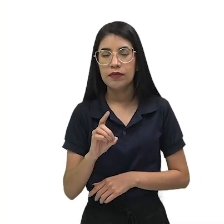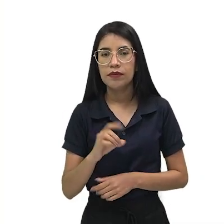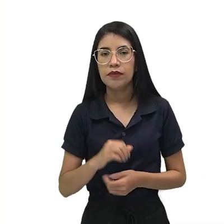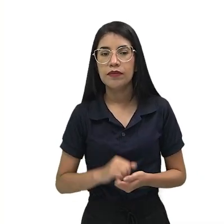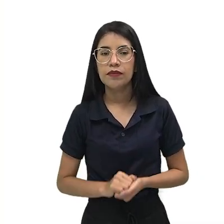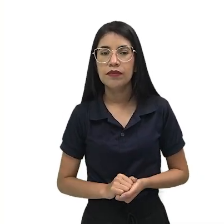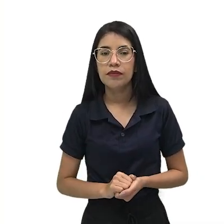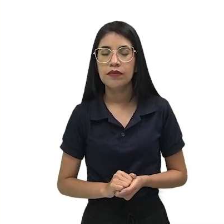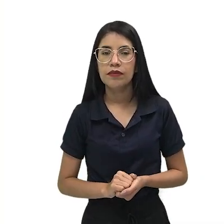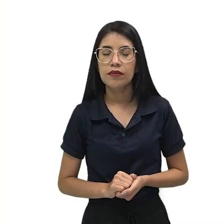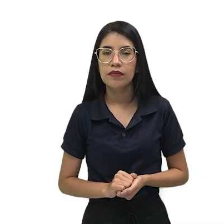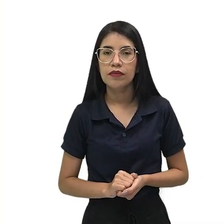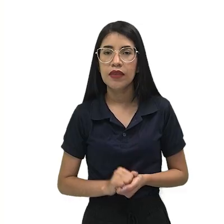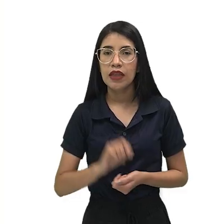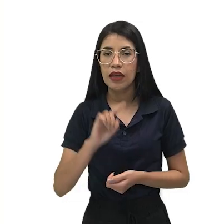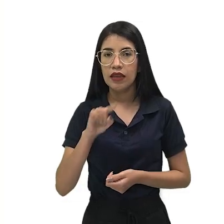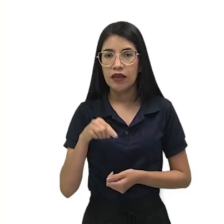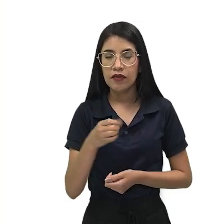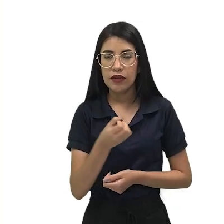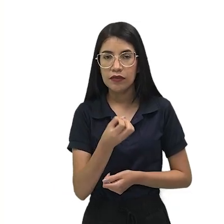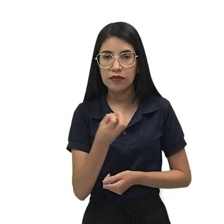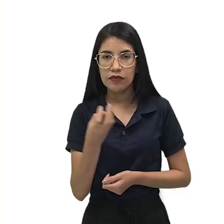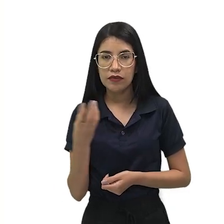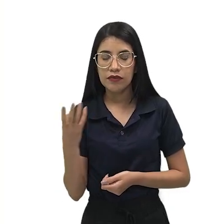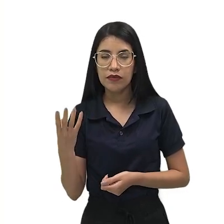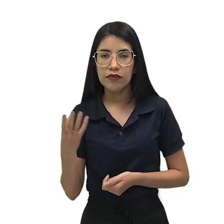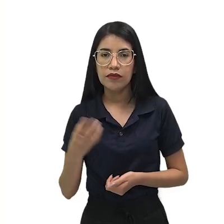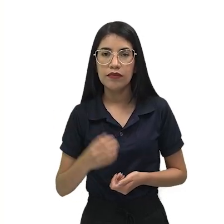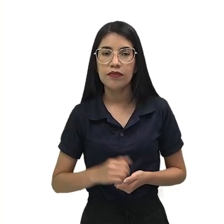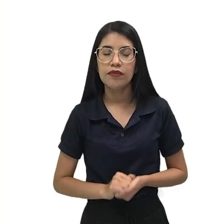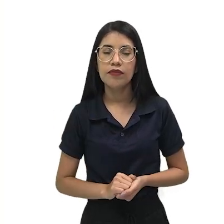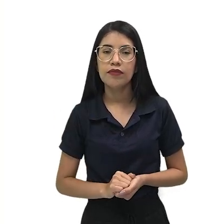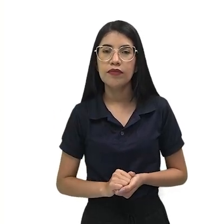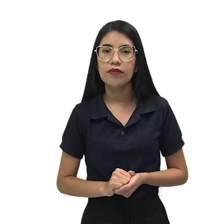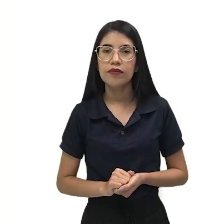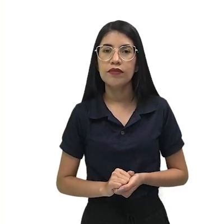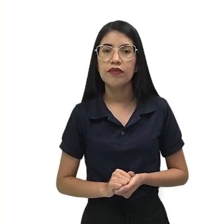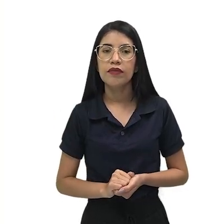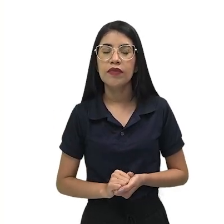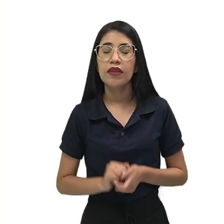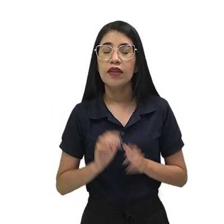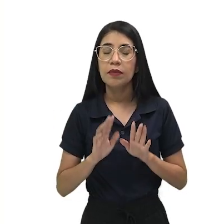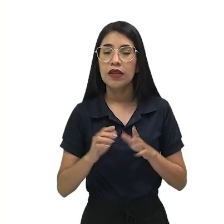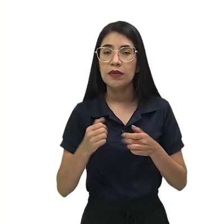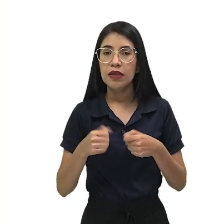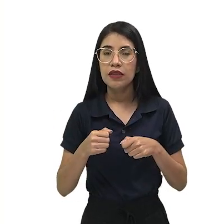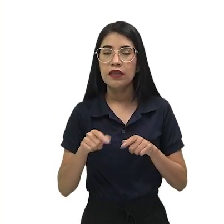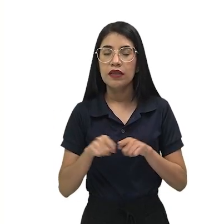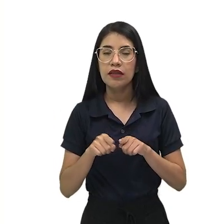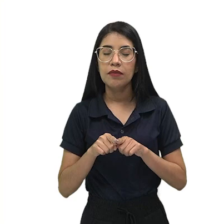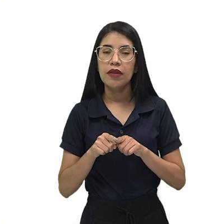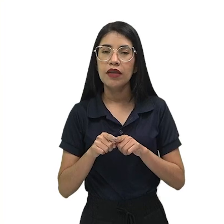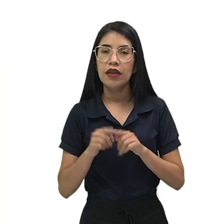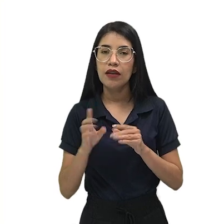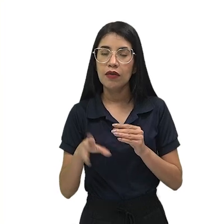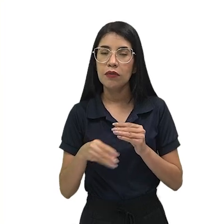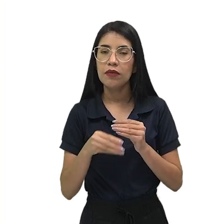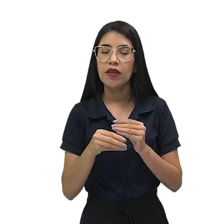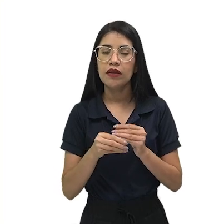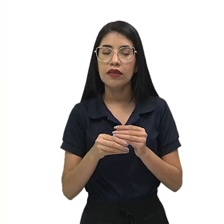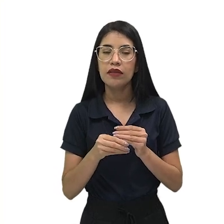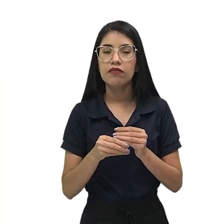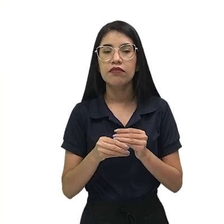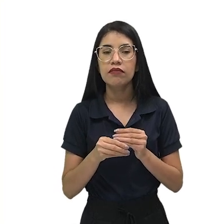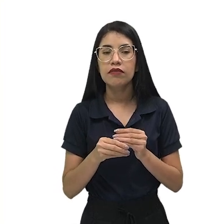É tudo que vem após a vírgula, ó. Só que você precisa preencher, né? Porque senão iria